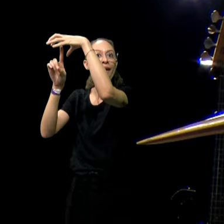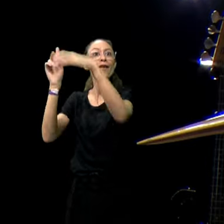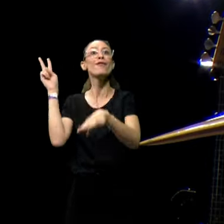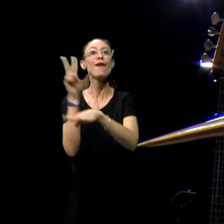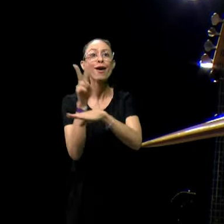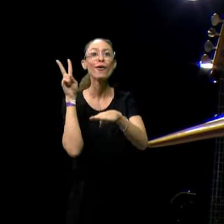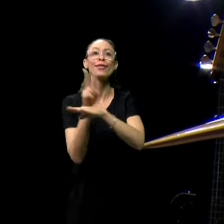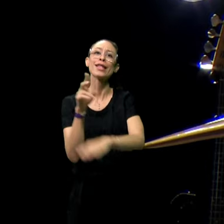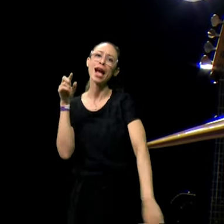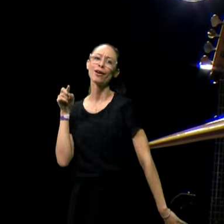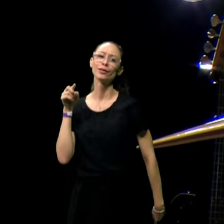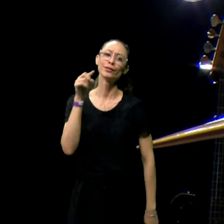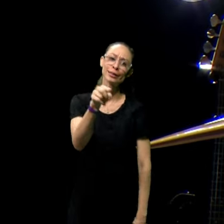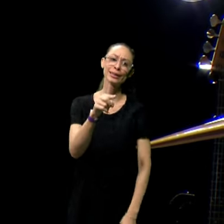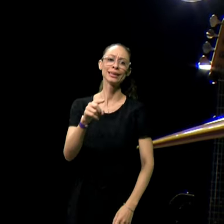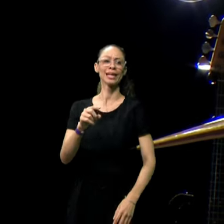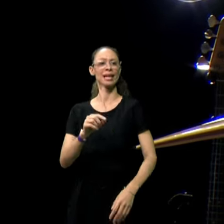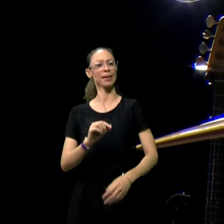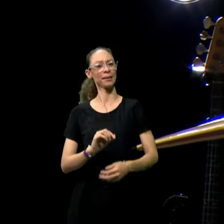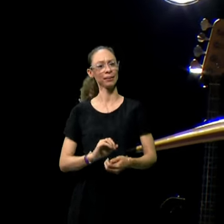limpe, deixa que o rei te vista.